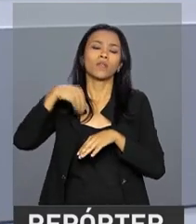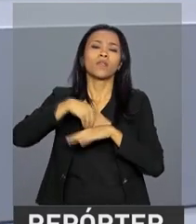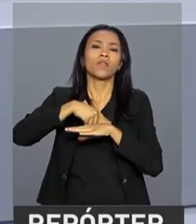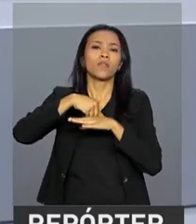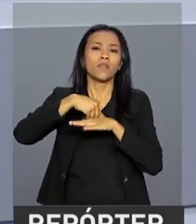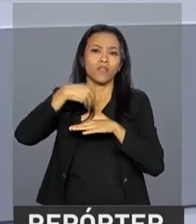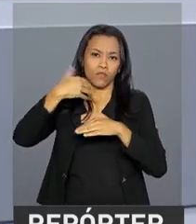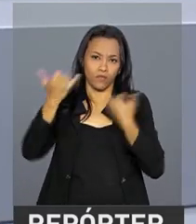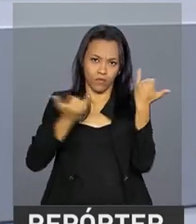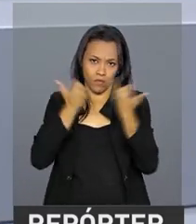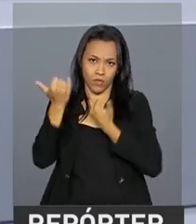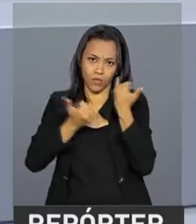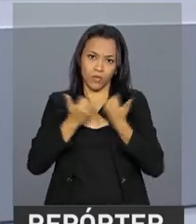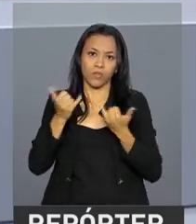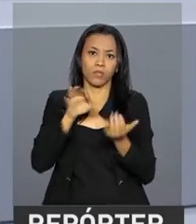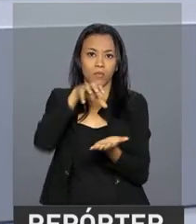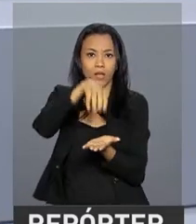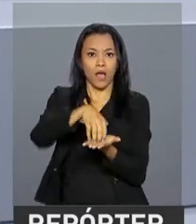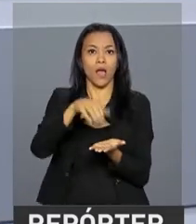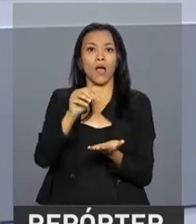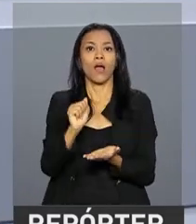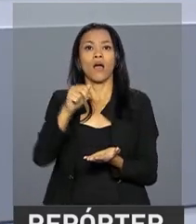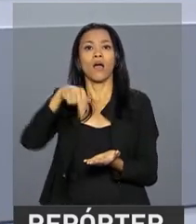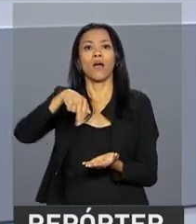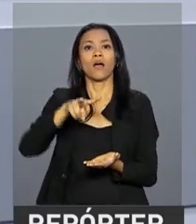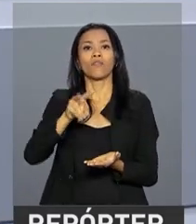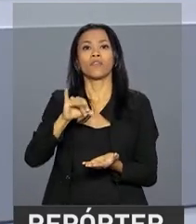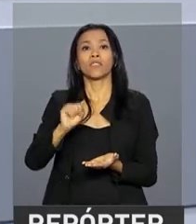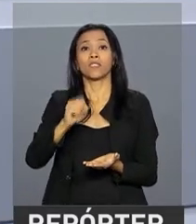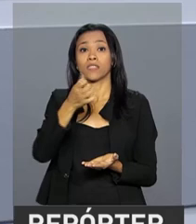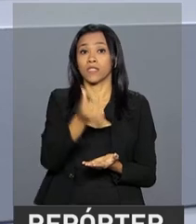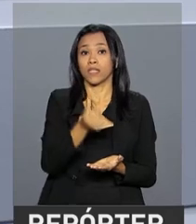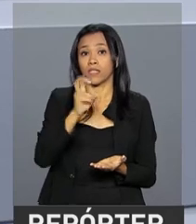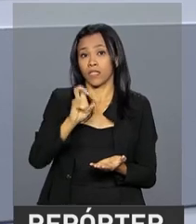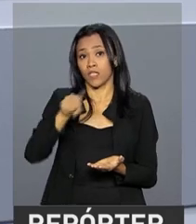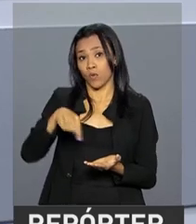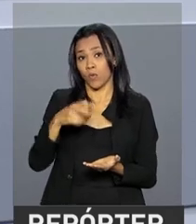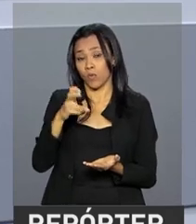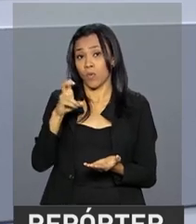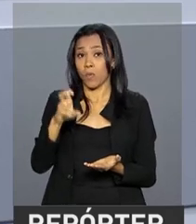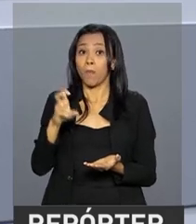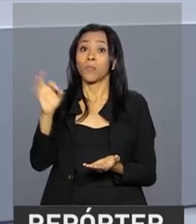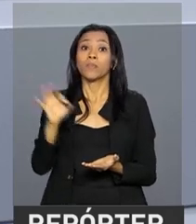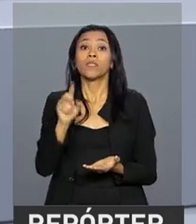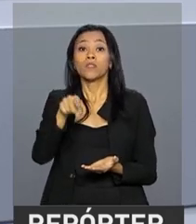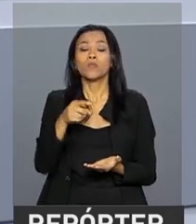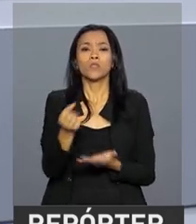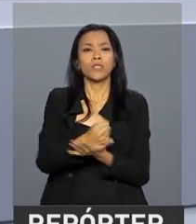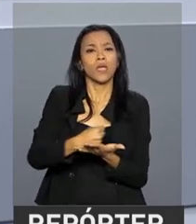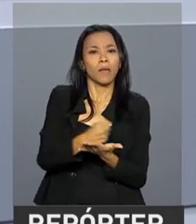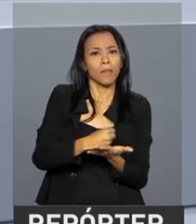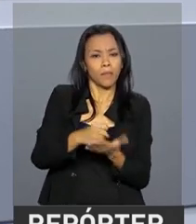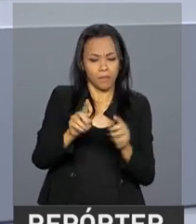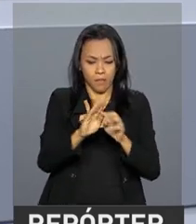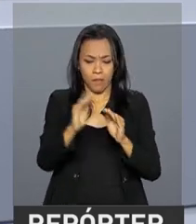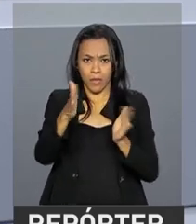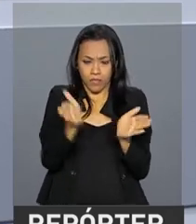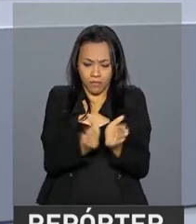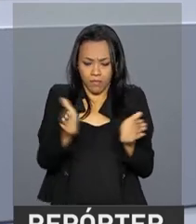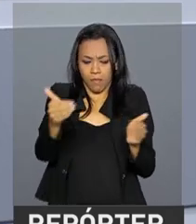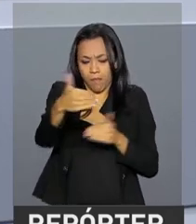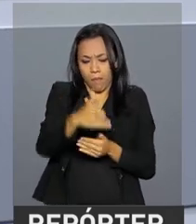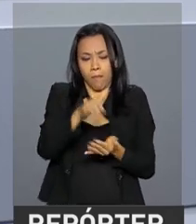revela que 65 e meio por cento das embalagens de medicamentos comercializados no ano passado foram livres de impostos